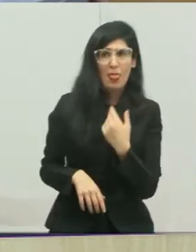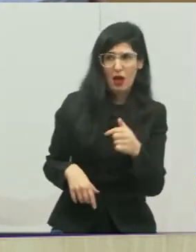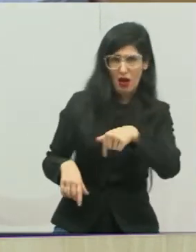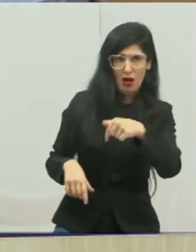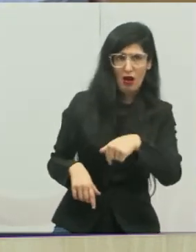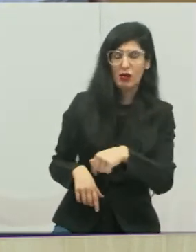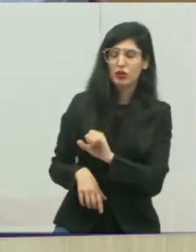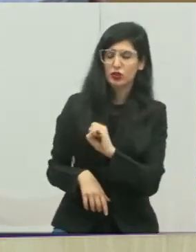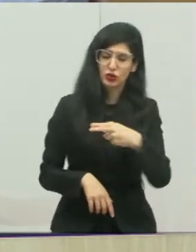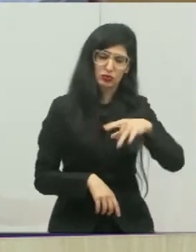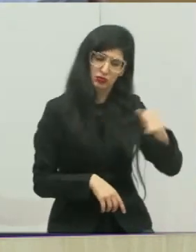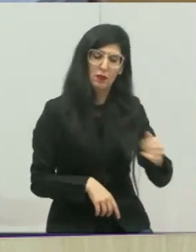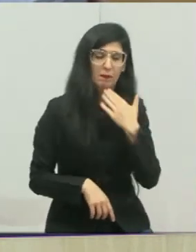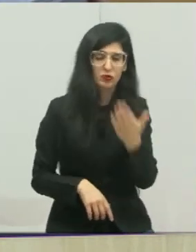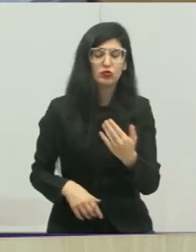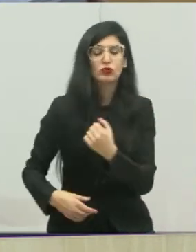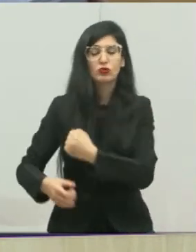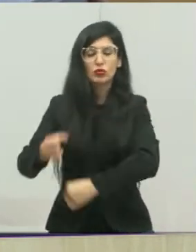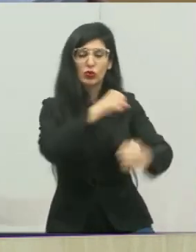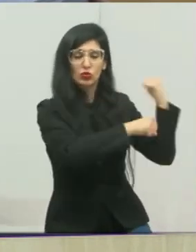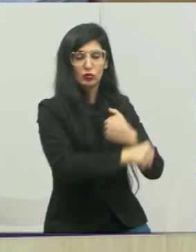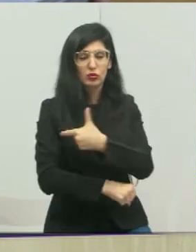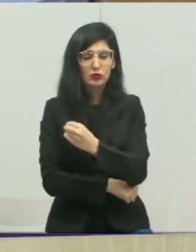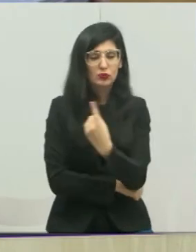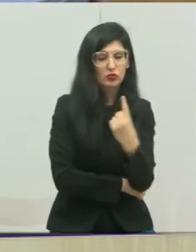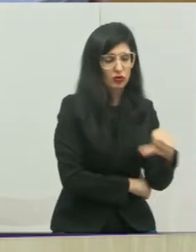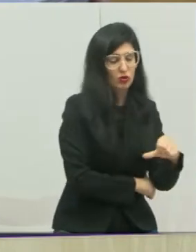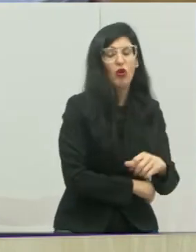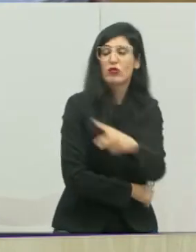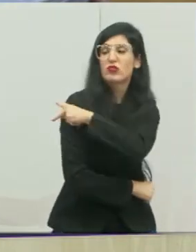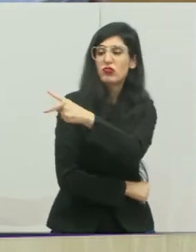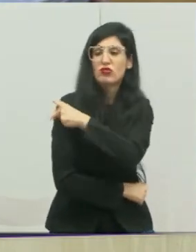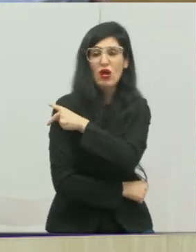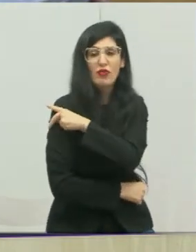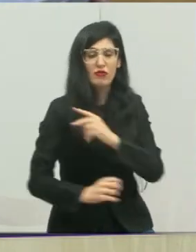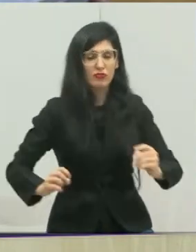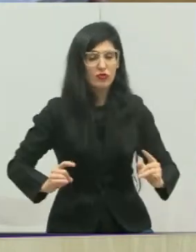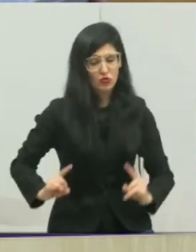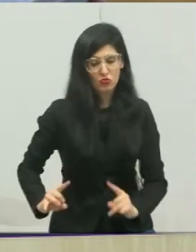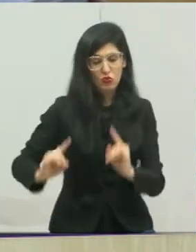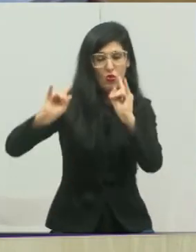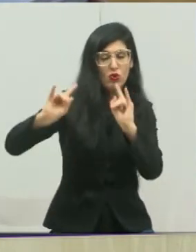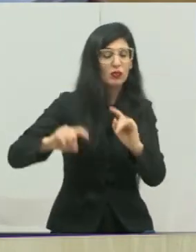ano de 2019, desencadeando providências como o levantamento da área e a